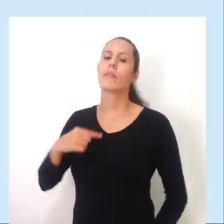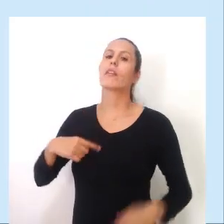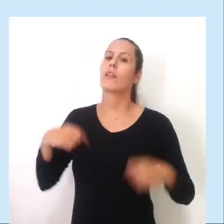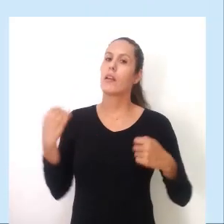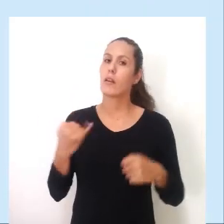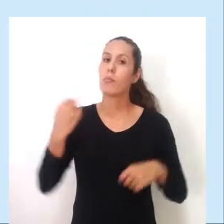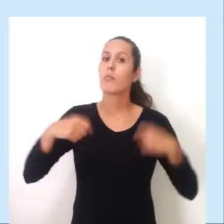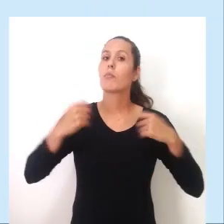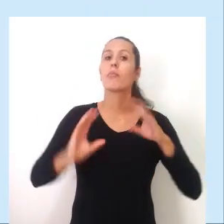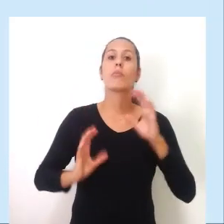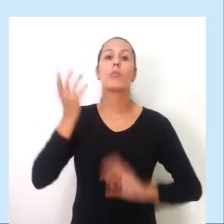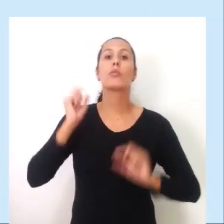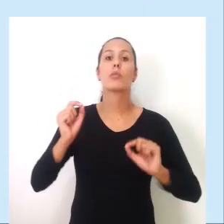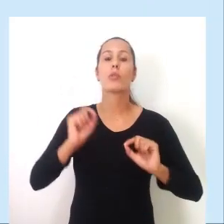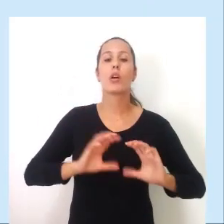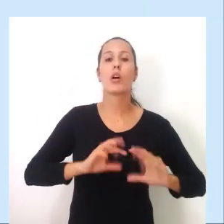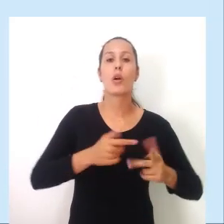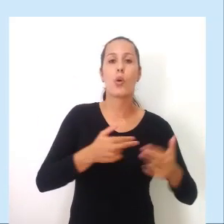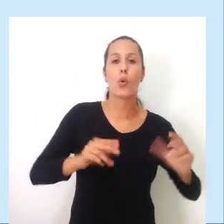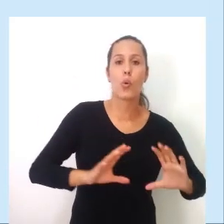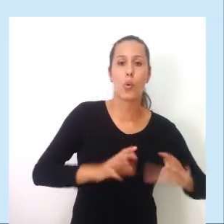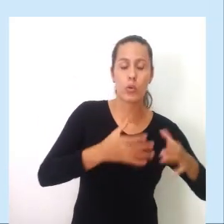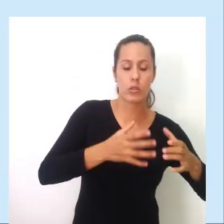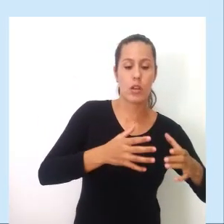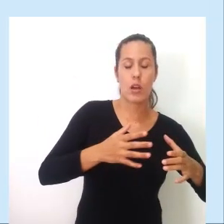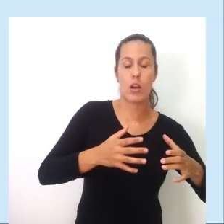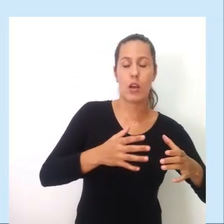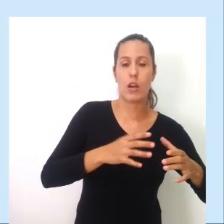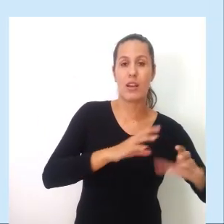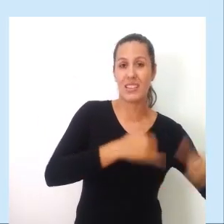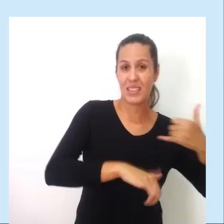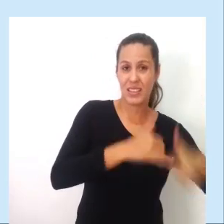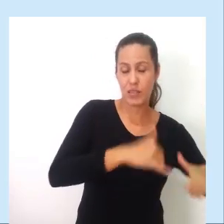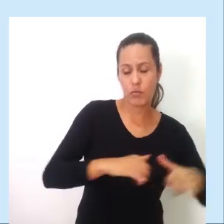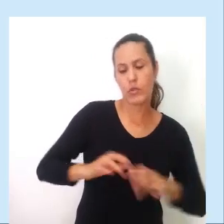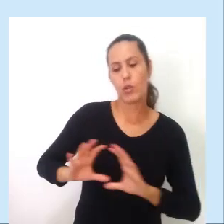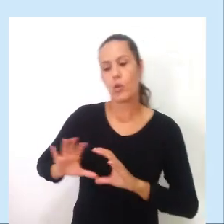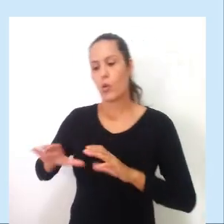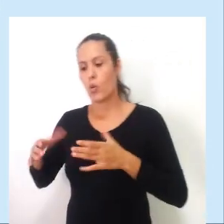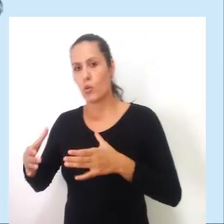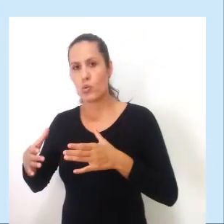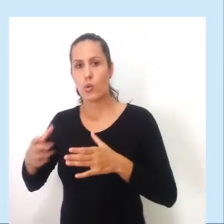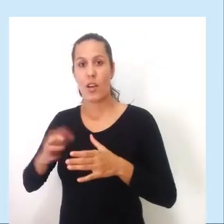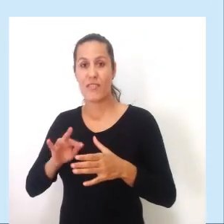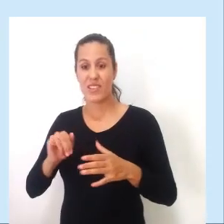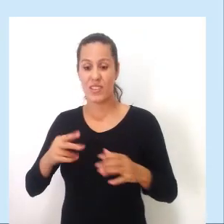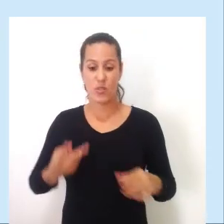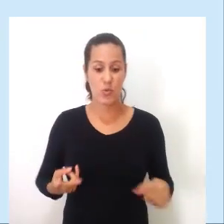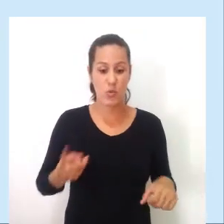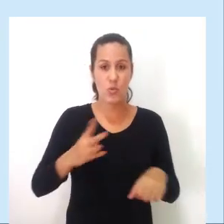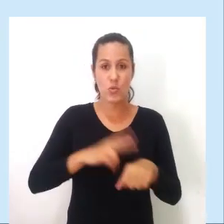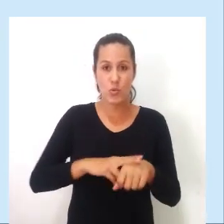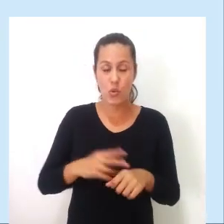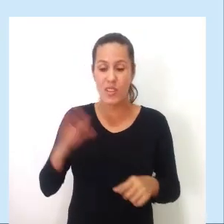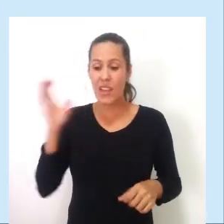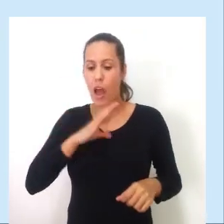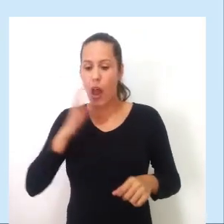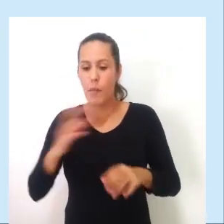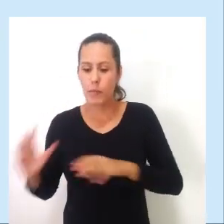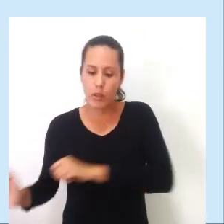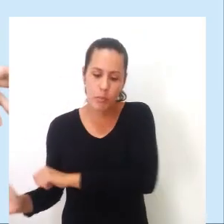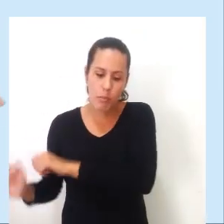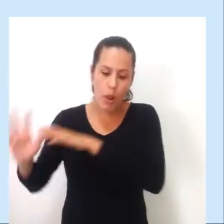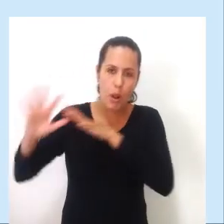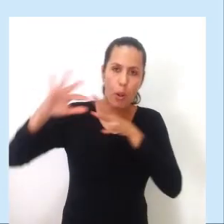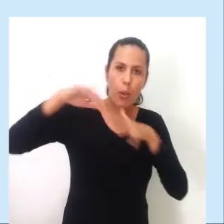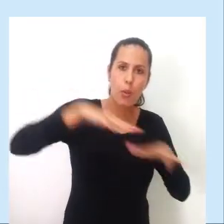formar um fóssil é necessário ocorrer fenômeno físico, fenômeno químico, ser rapidamente coberto por